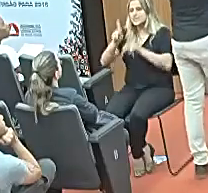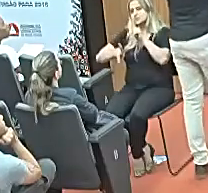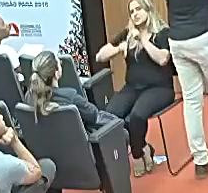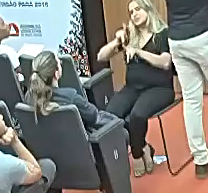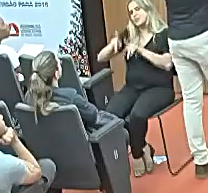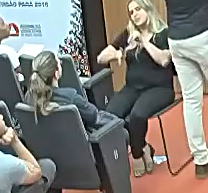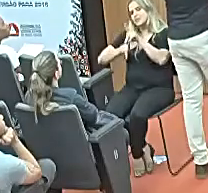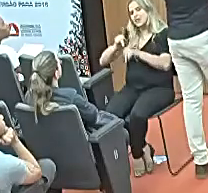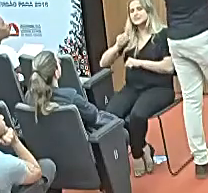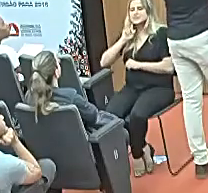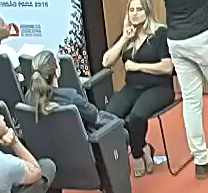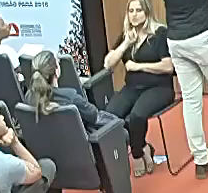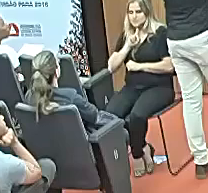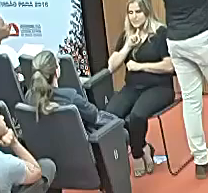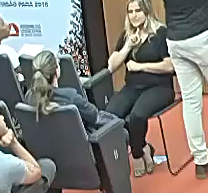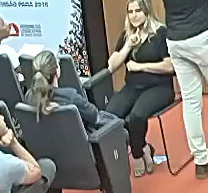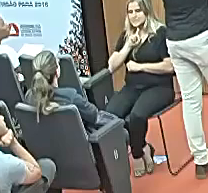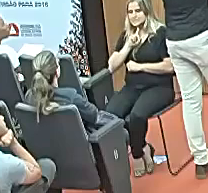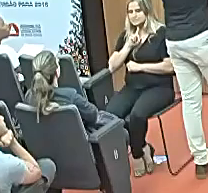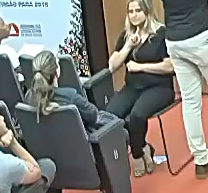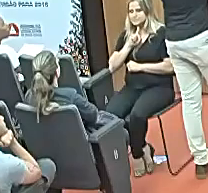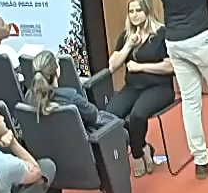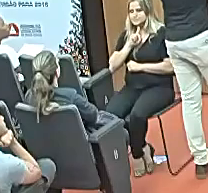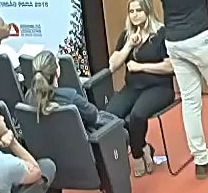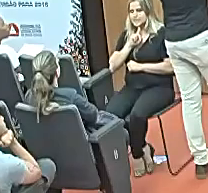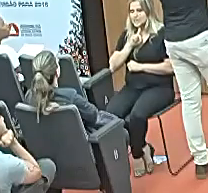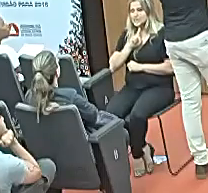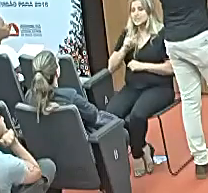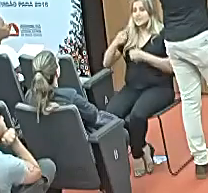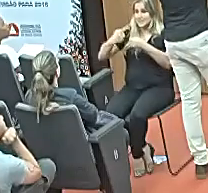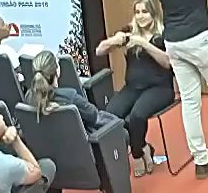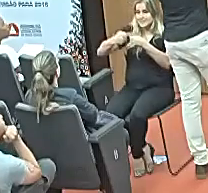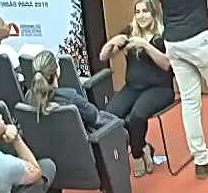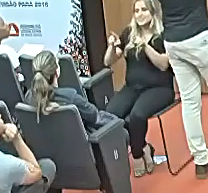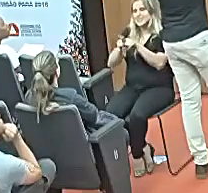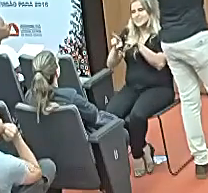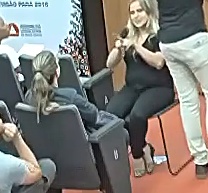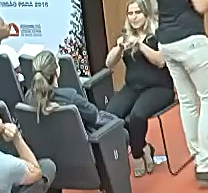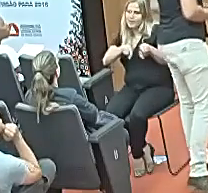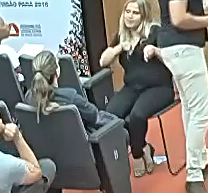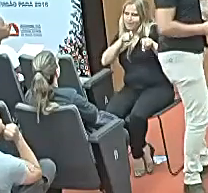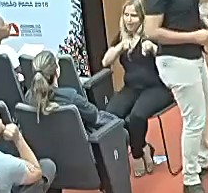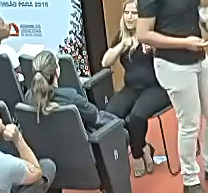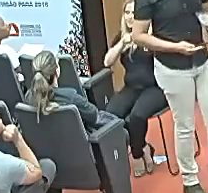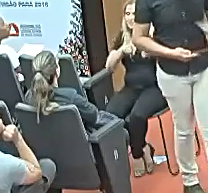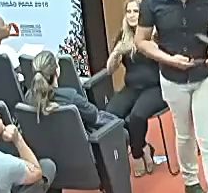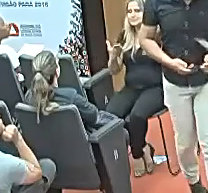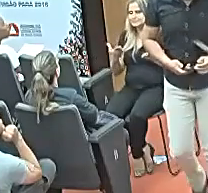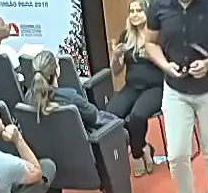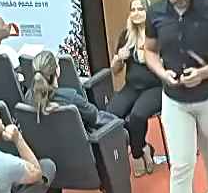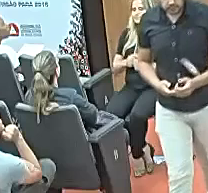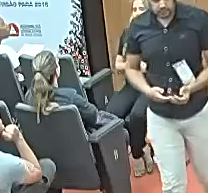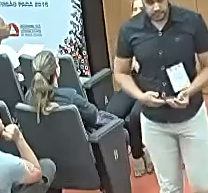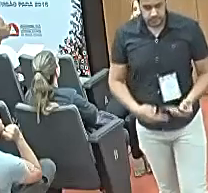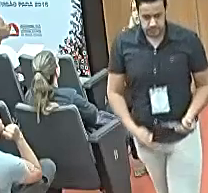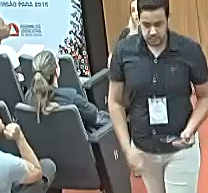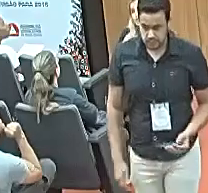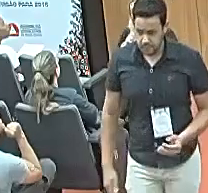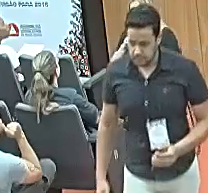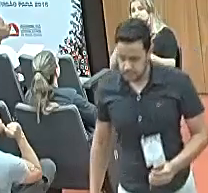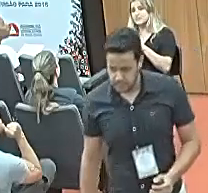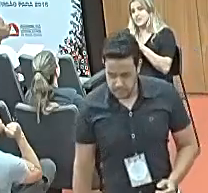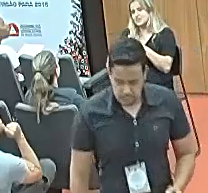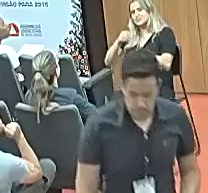mineira do campo e da cidade então é nós temos feito um exercício muito